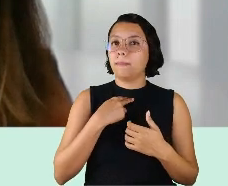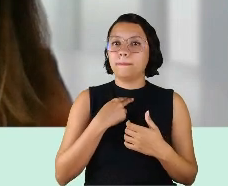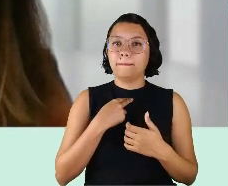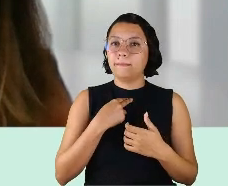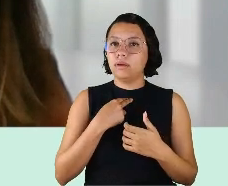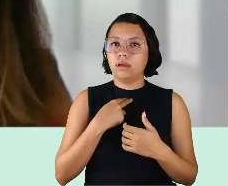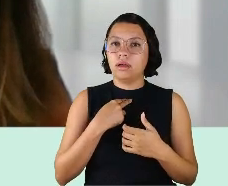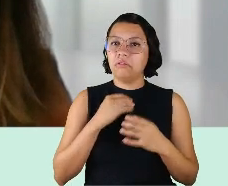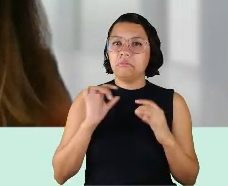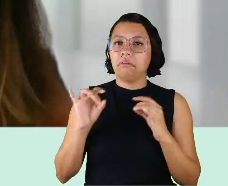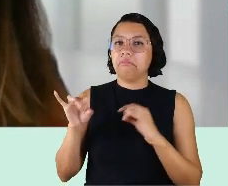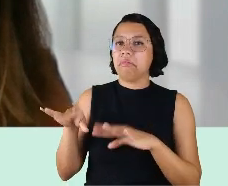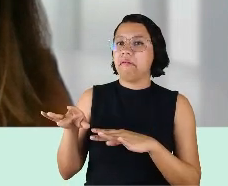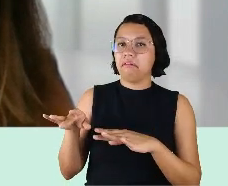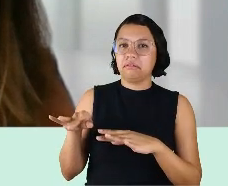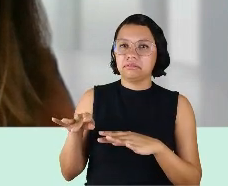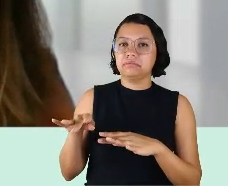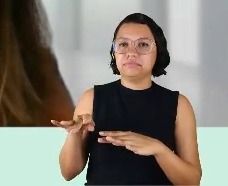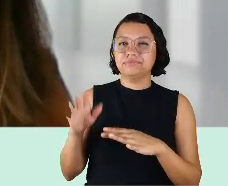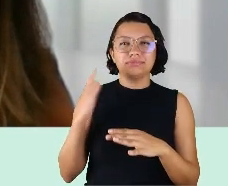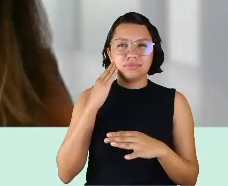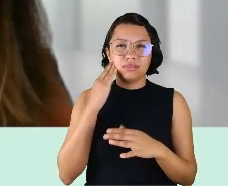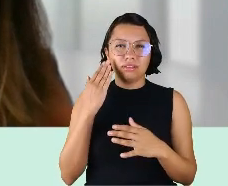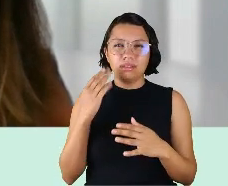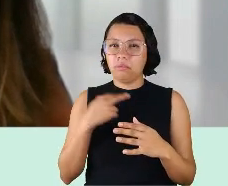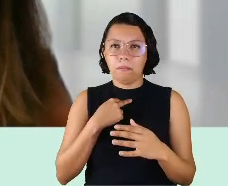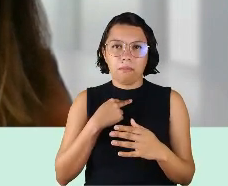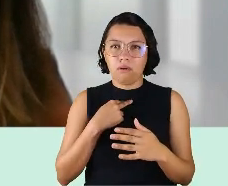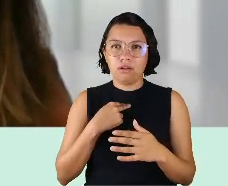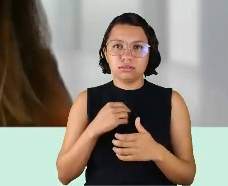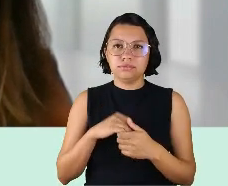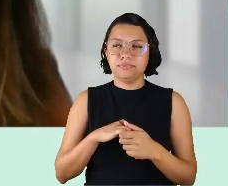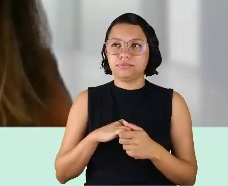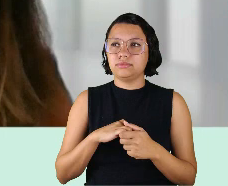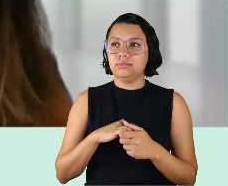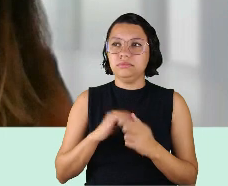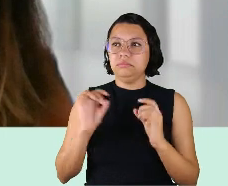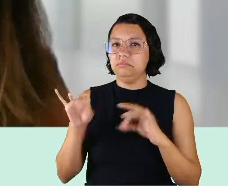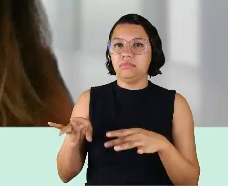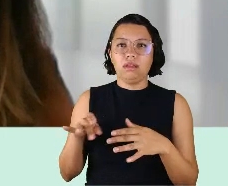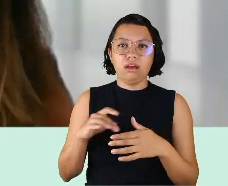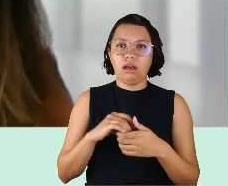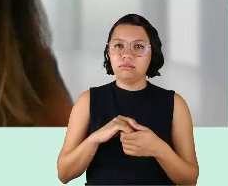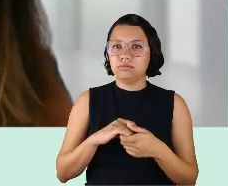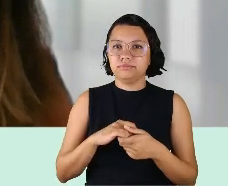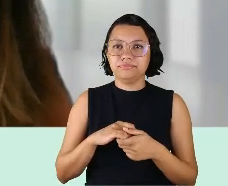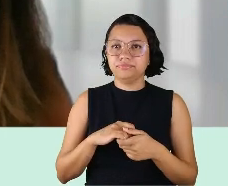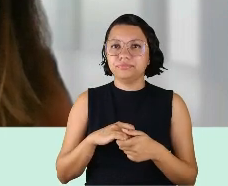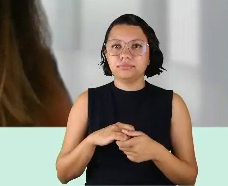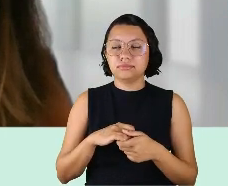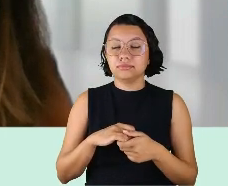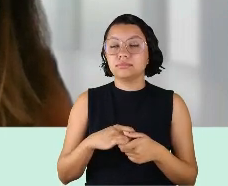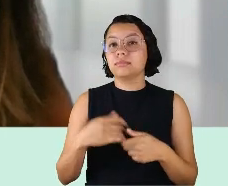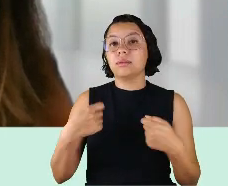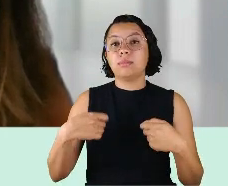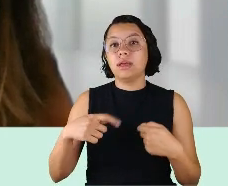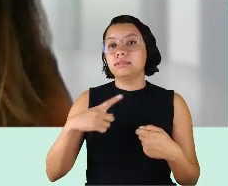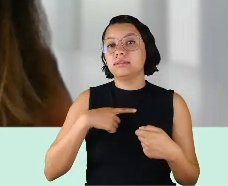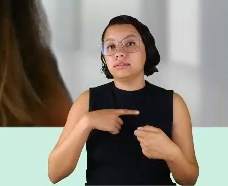não pode ficar as moscas, entendeu? Não pode ficar as moscas.